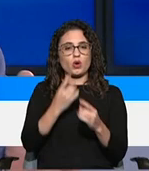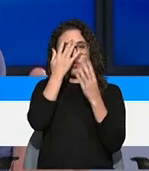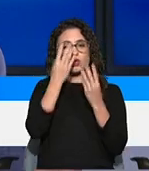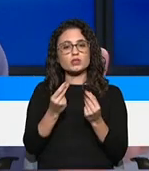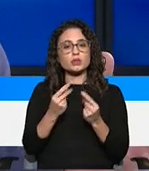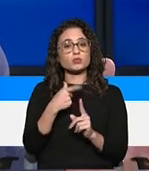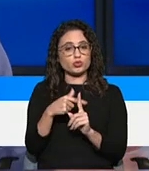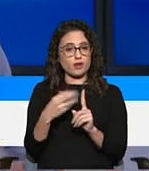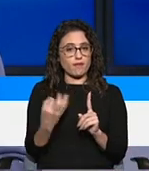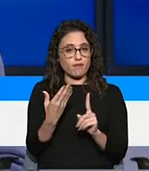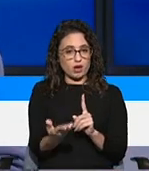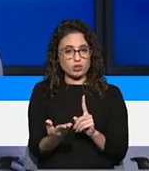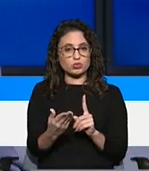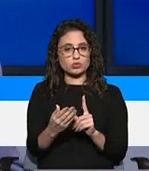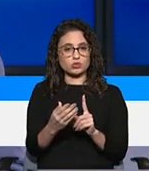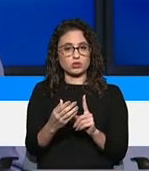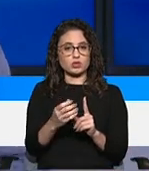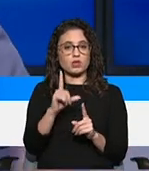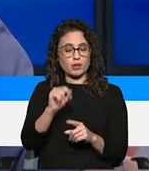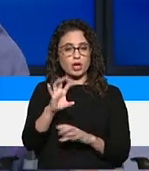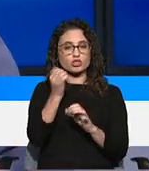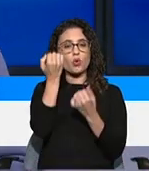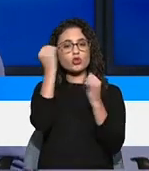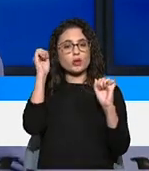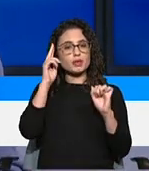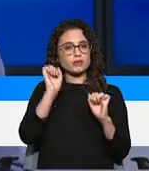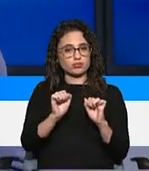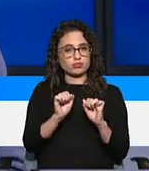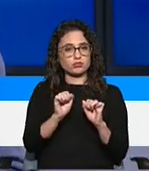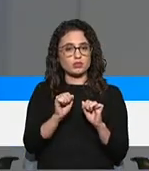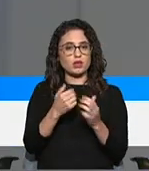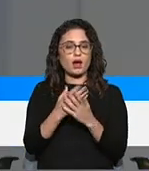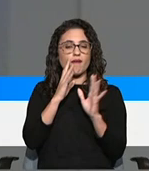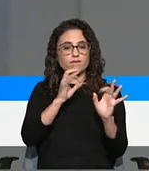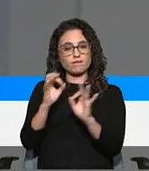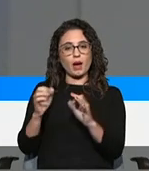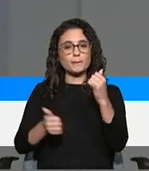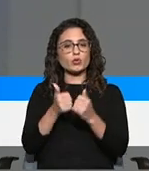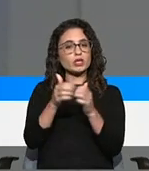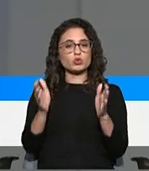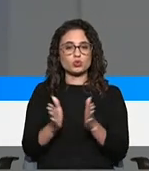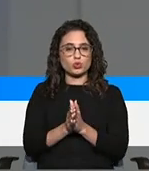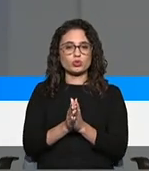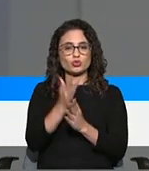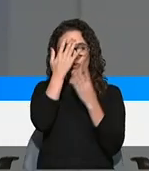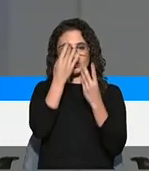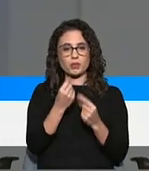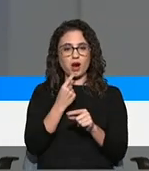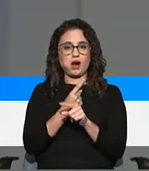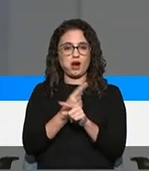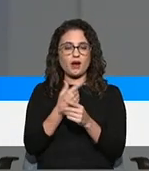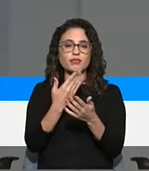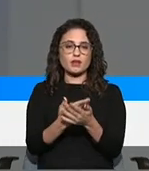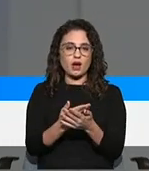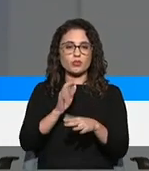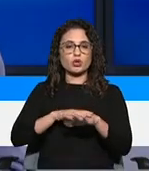positivo também para para a região autónoma da Madeira tem naturalmente vão beneficiar todas as melhorias que este orçamento traz do ponto de vista do salado da